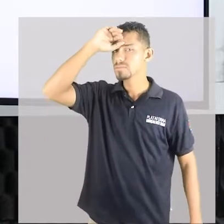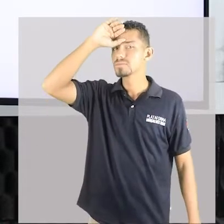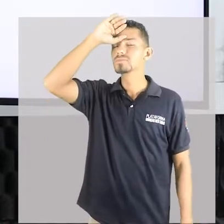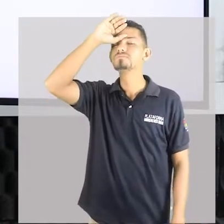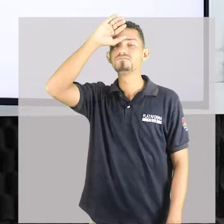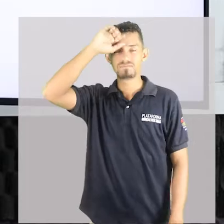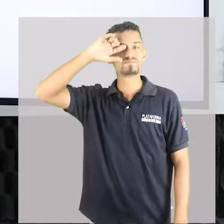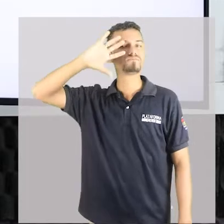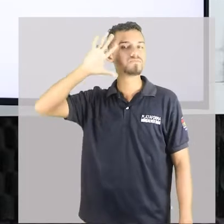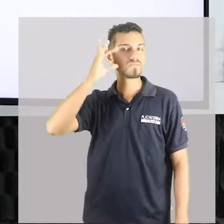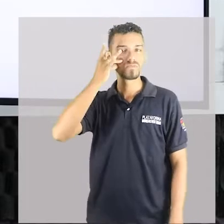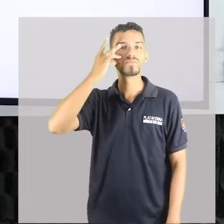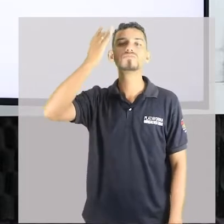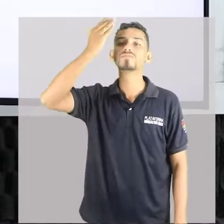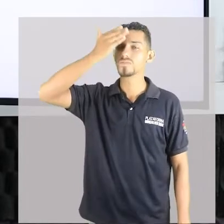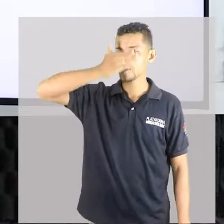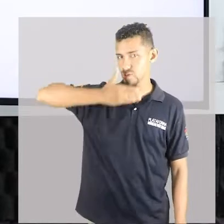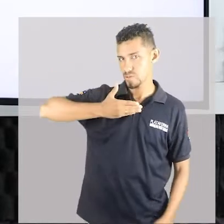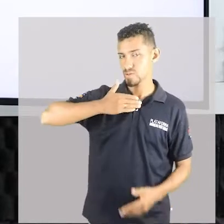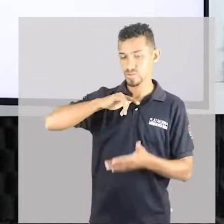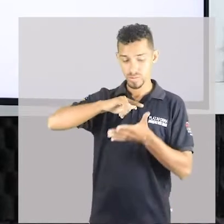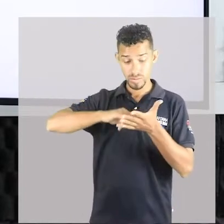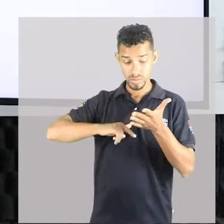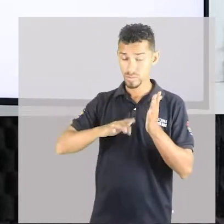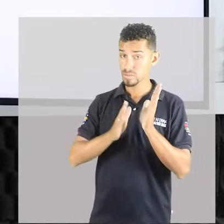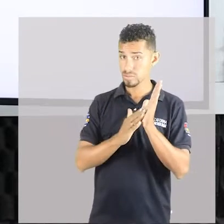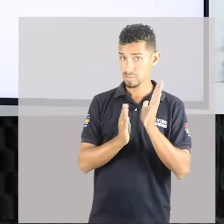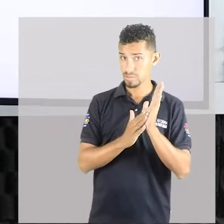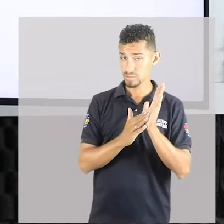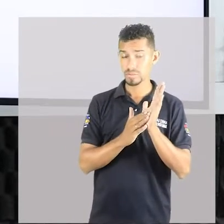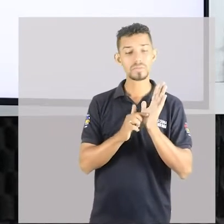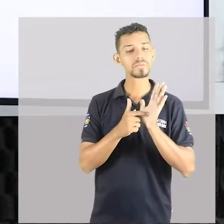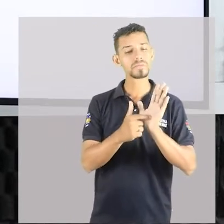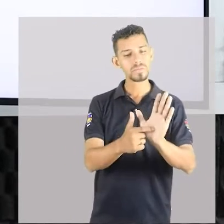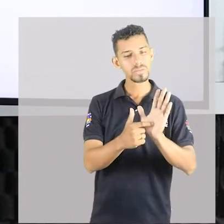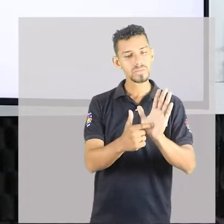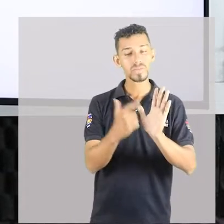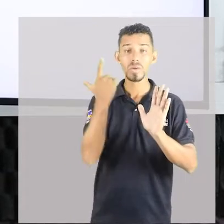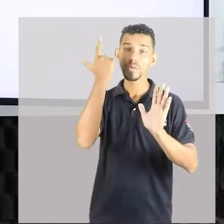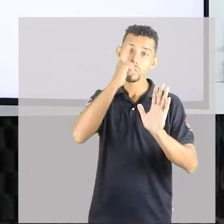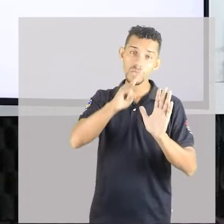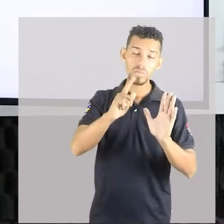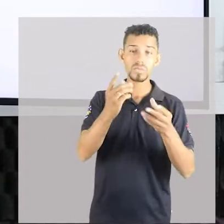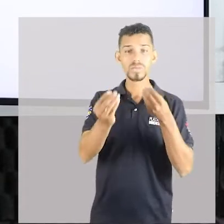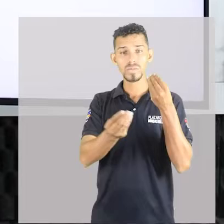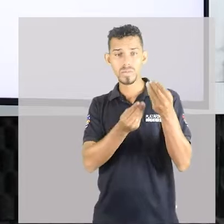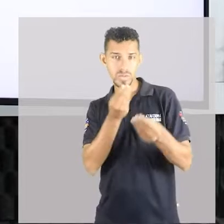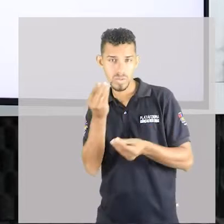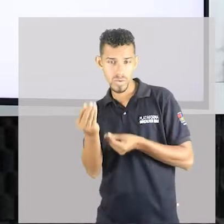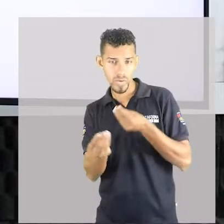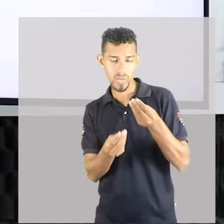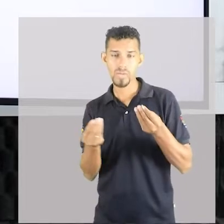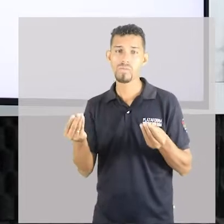suficiente, comprovado, e aí é o poder da ciência, para que eu possa agir de uma forma, né, vamos dizer assim,